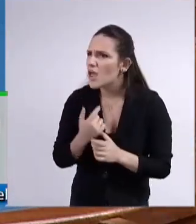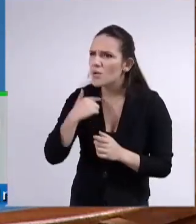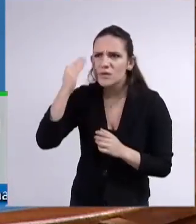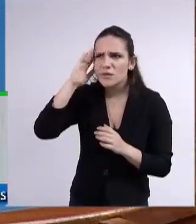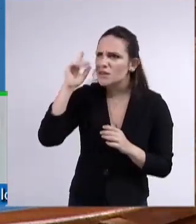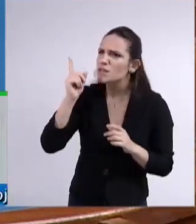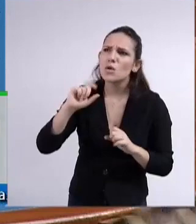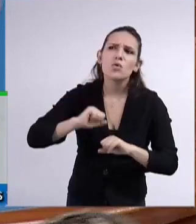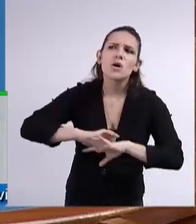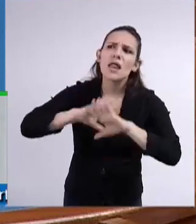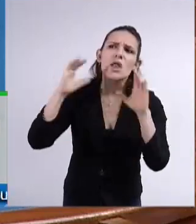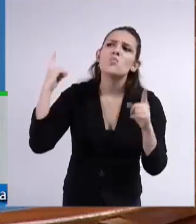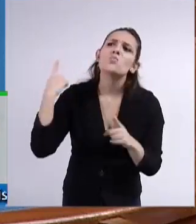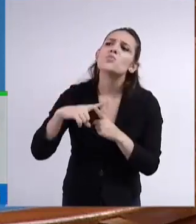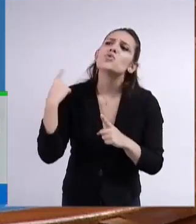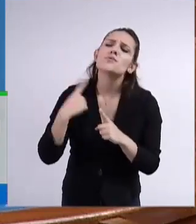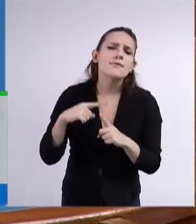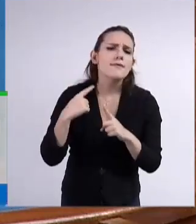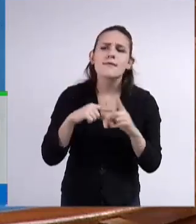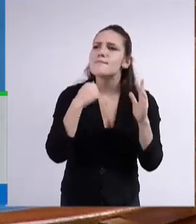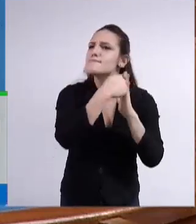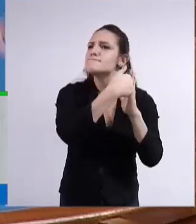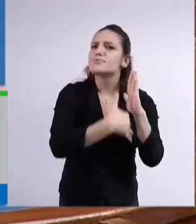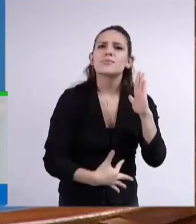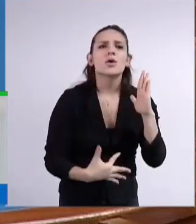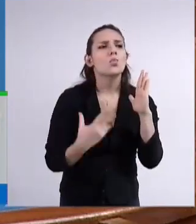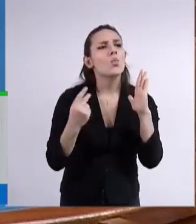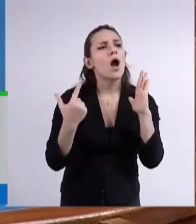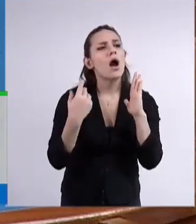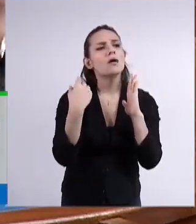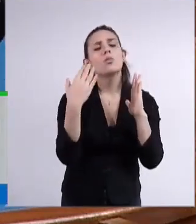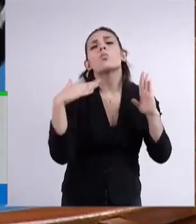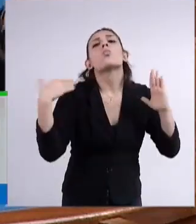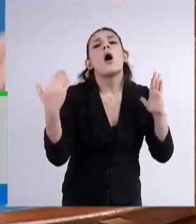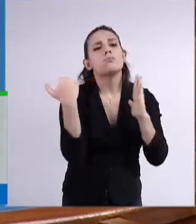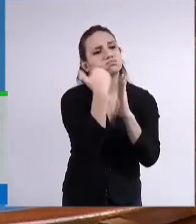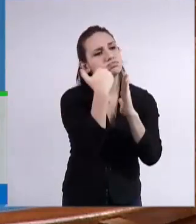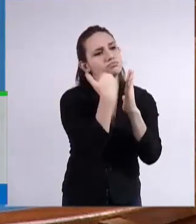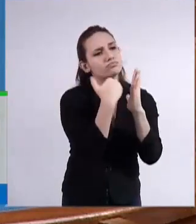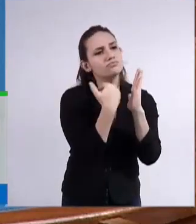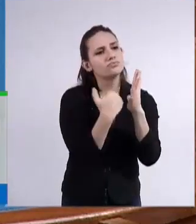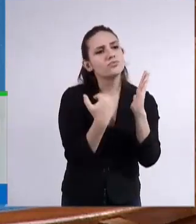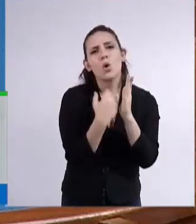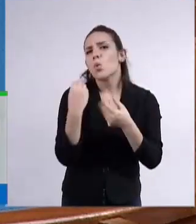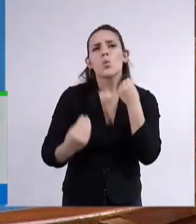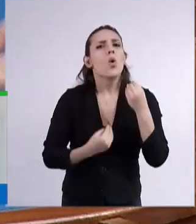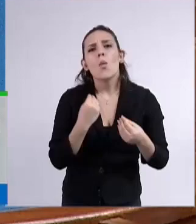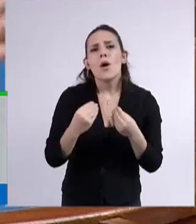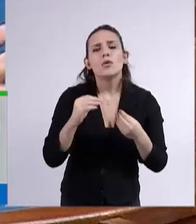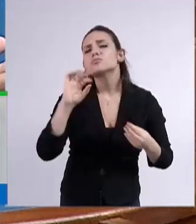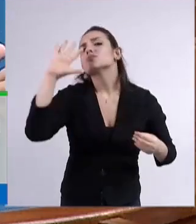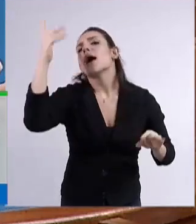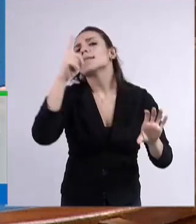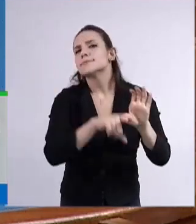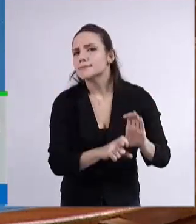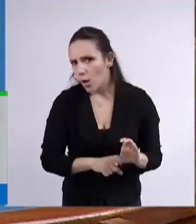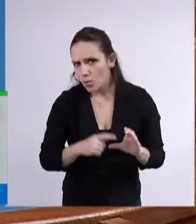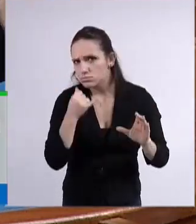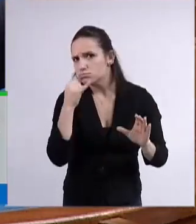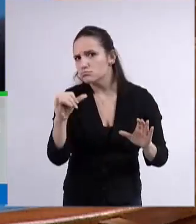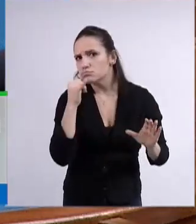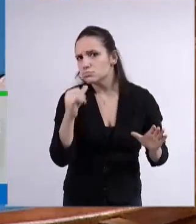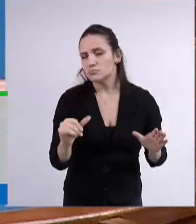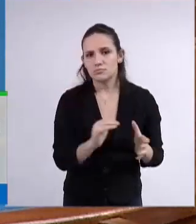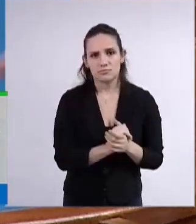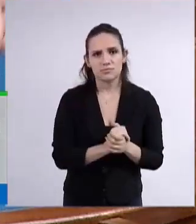clareza e a compreensão para que o consumidor entenda e compreenda como que é formada a sua conta. A parte tributária, que